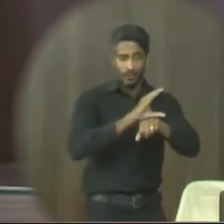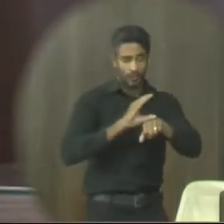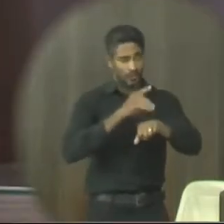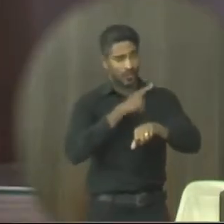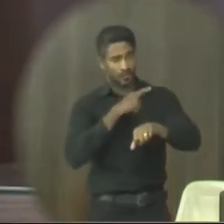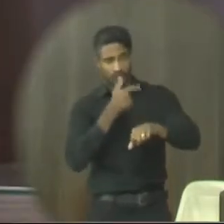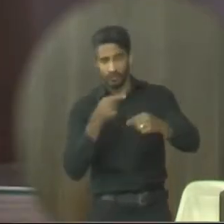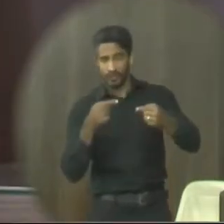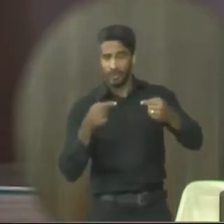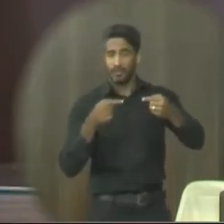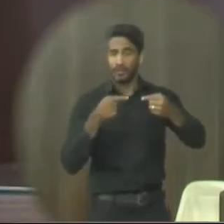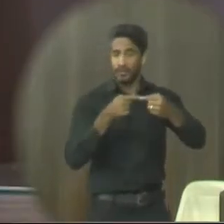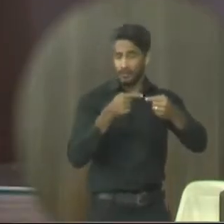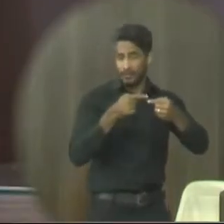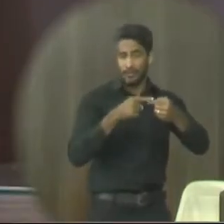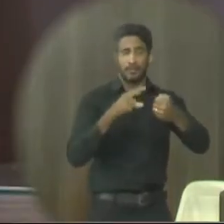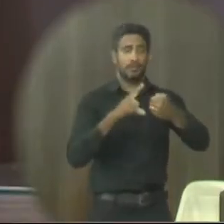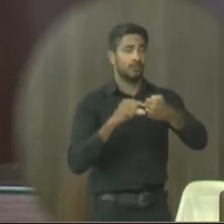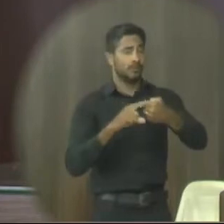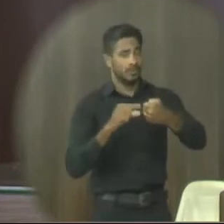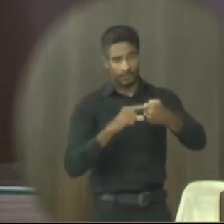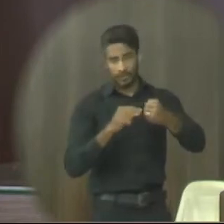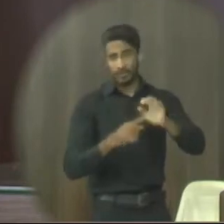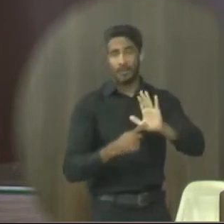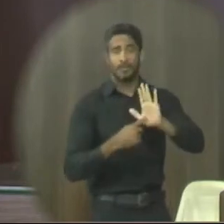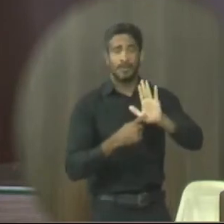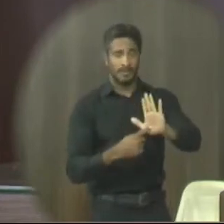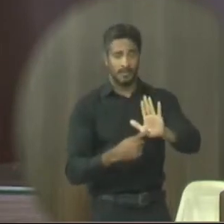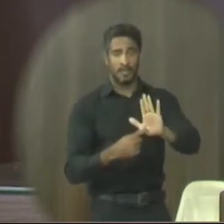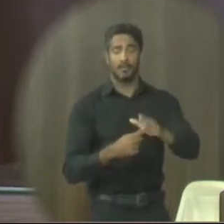dos termos de fundamentos apresentados a seguir.